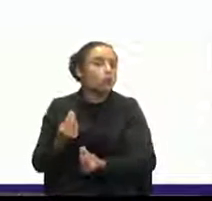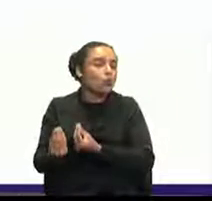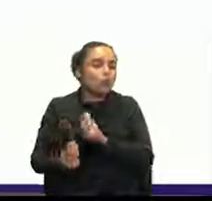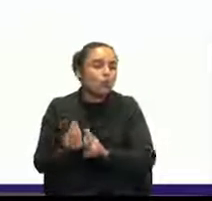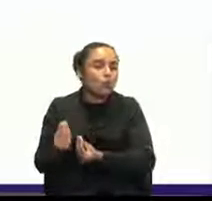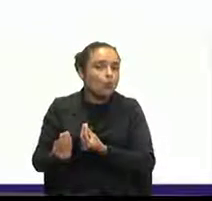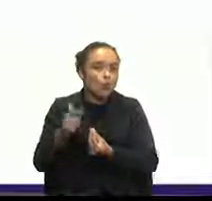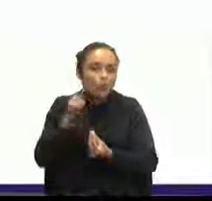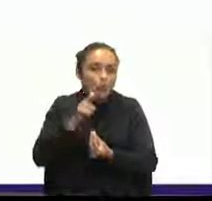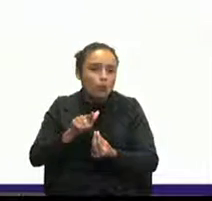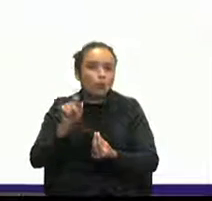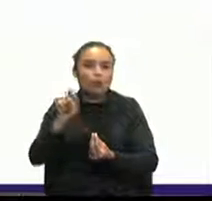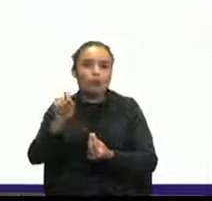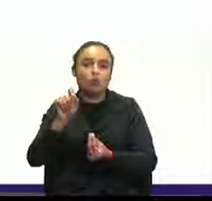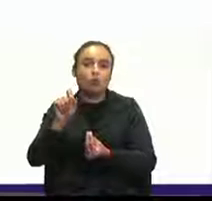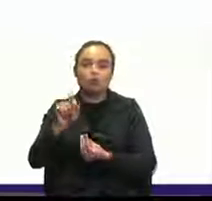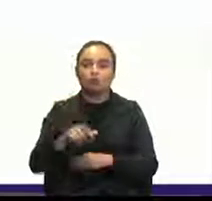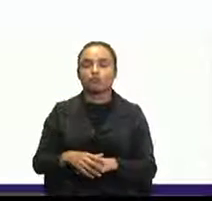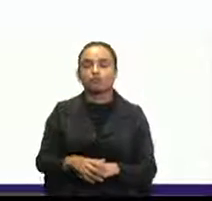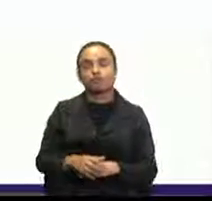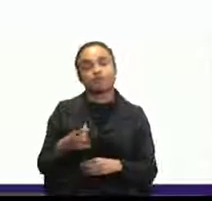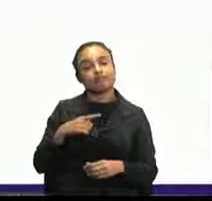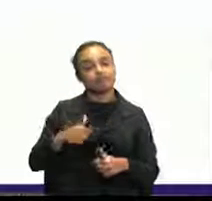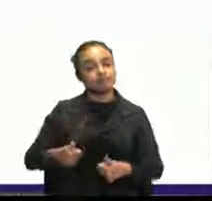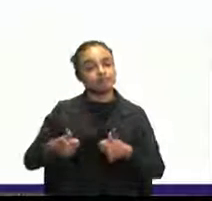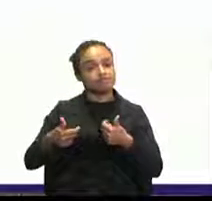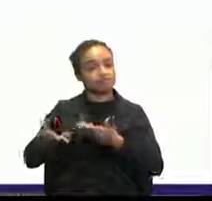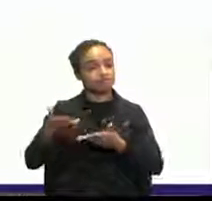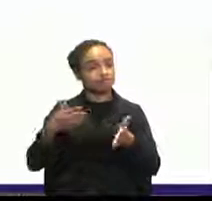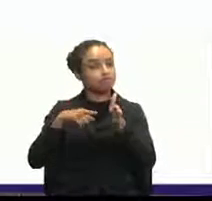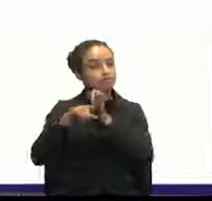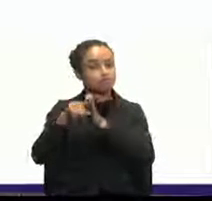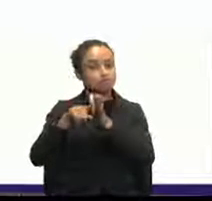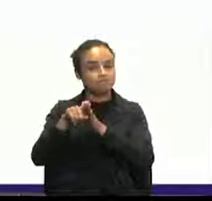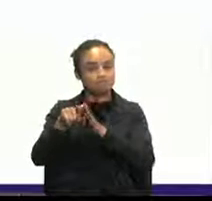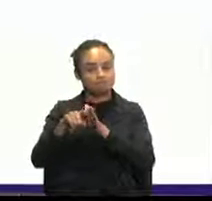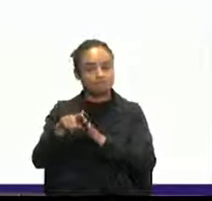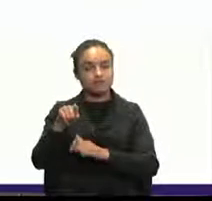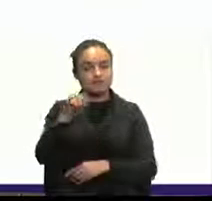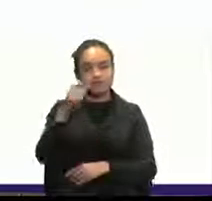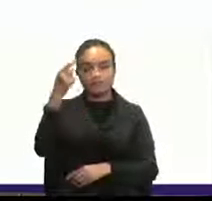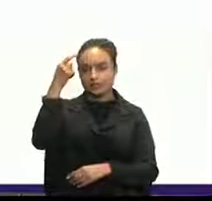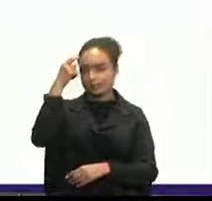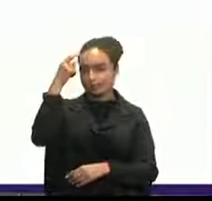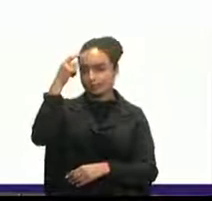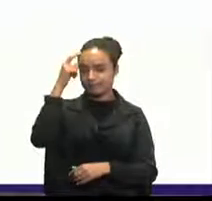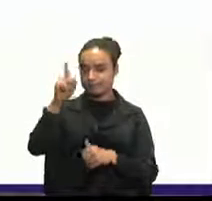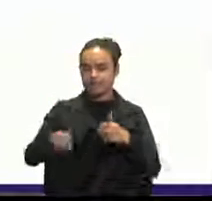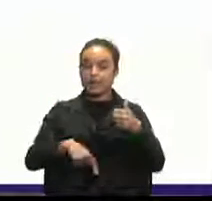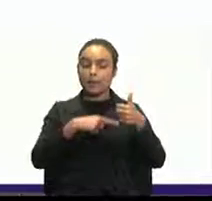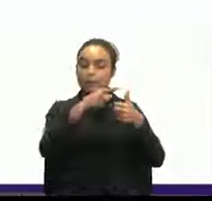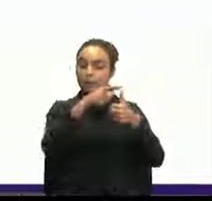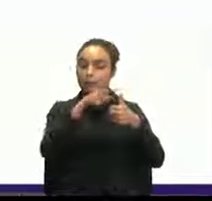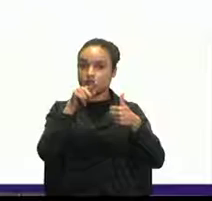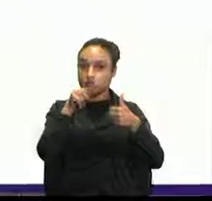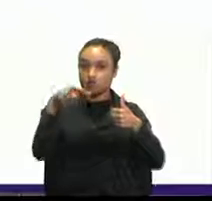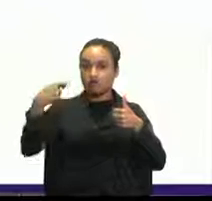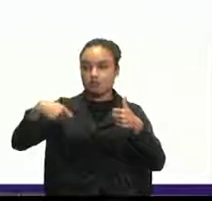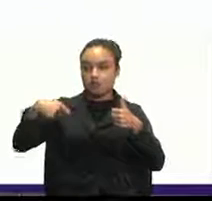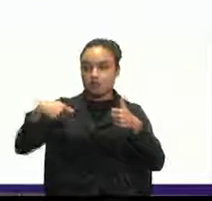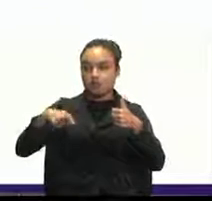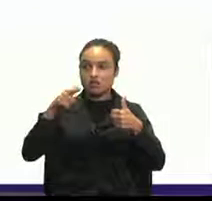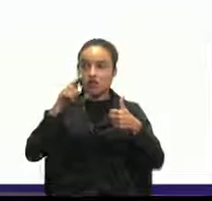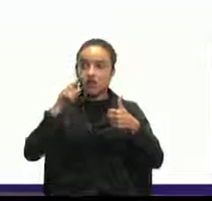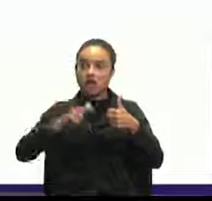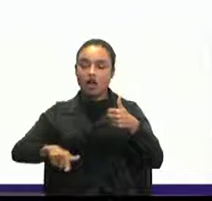tenho esse investimento é uma ótima pergunta que eu vou te ajudar a resolver a primeira maneira de você ganhar é com o valor de mercado da ação